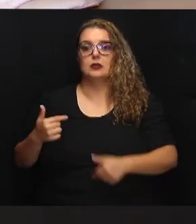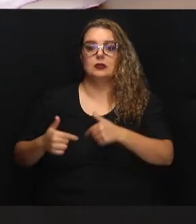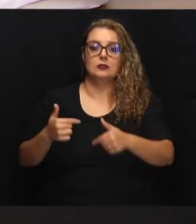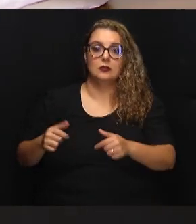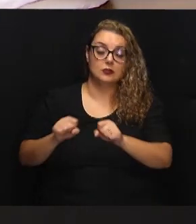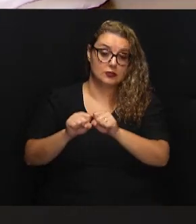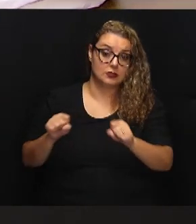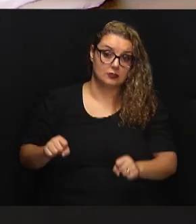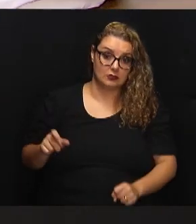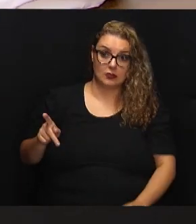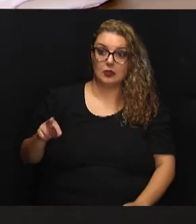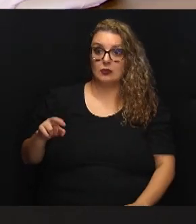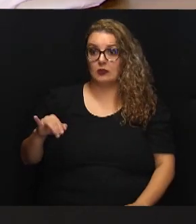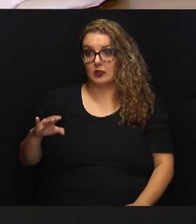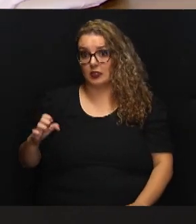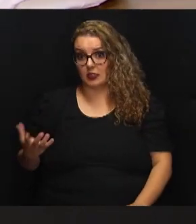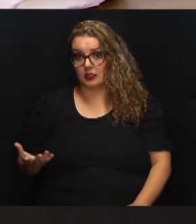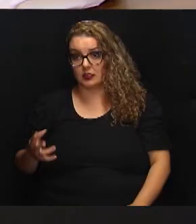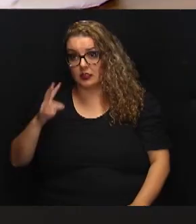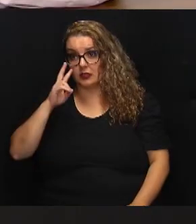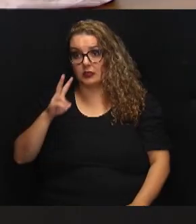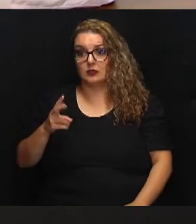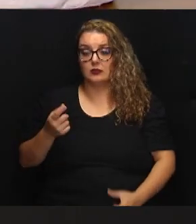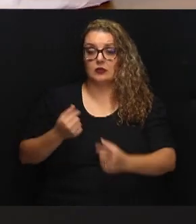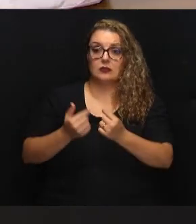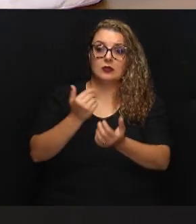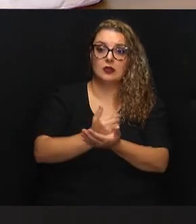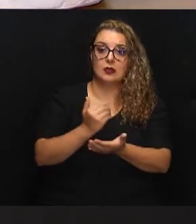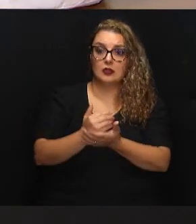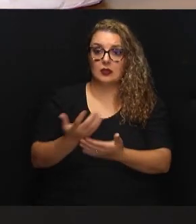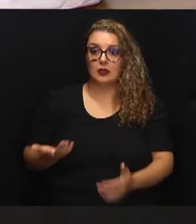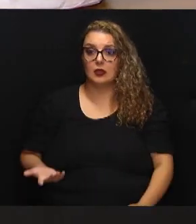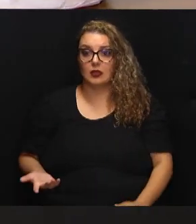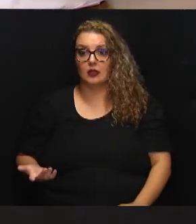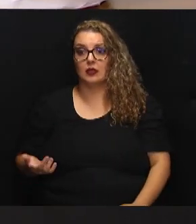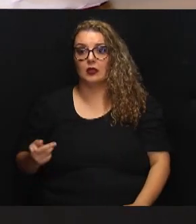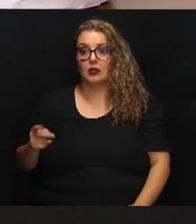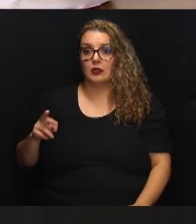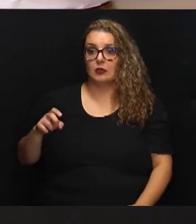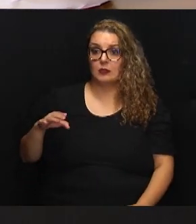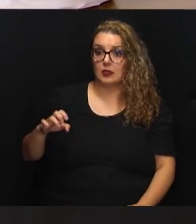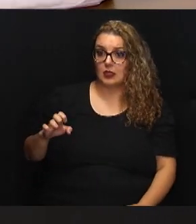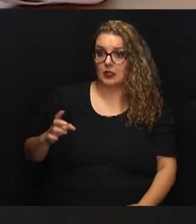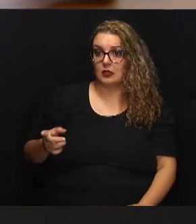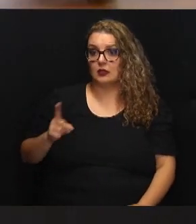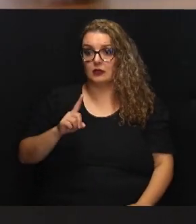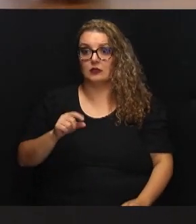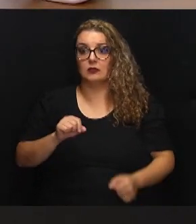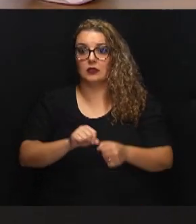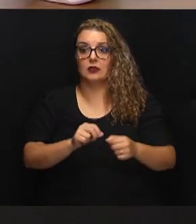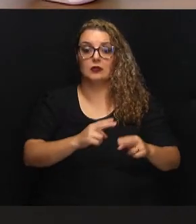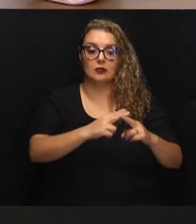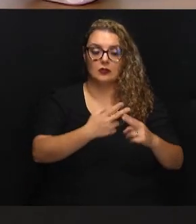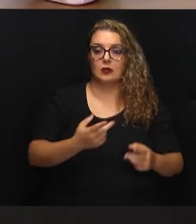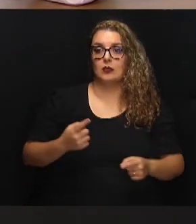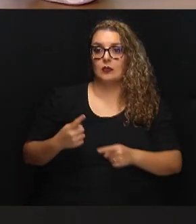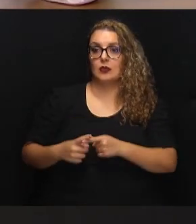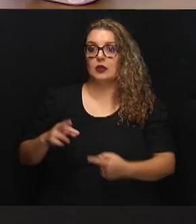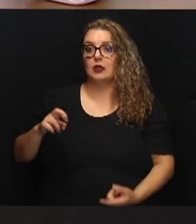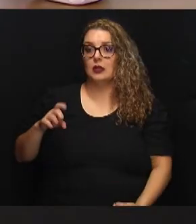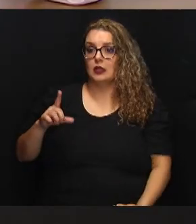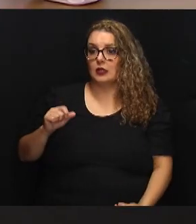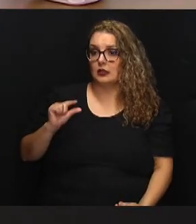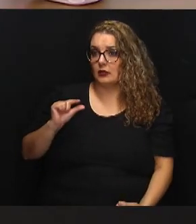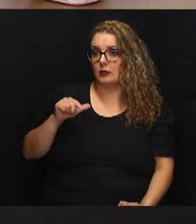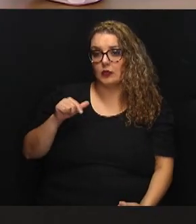Então, às vezes você vê um financiamento de alguma pessoa, que sistema que foi? Meu sistema foi Price. Normalmente ele não fez com a Caixa, por quê? Porque possivelmente a renda dele é um pouquinho maior, ele já